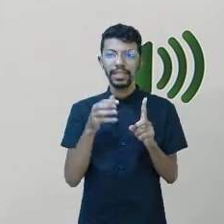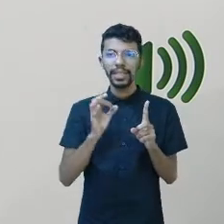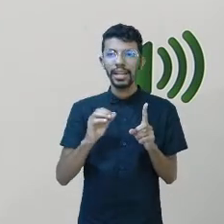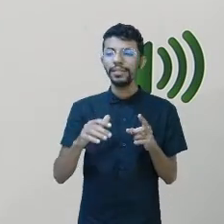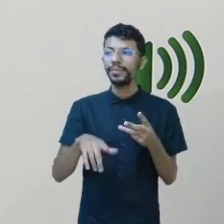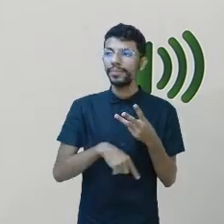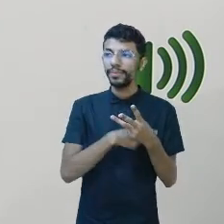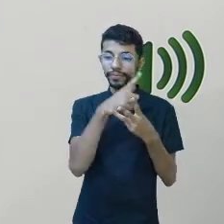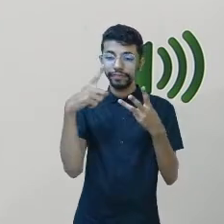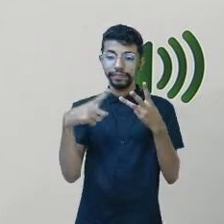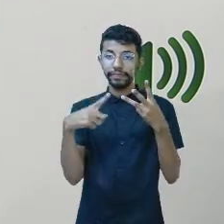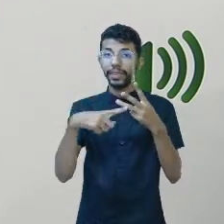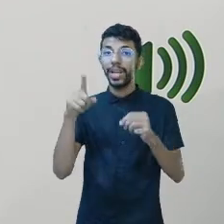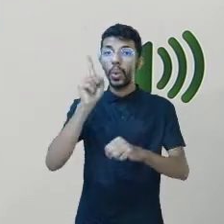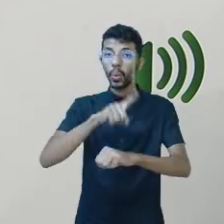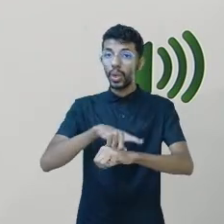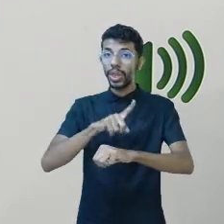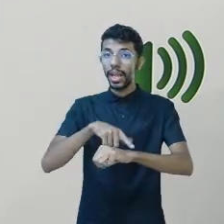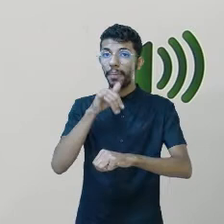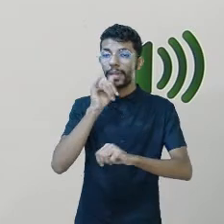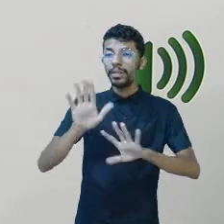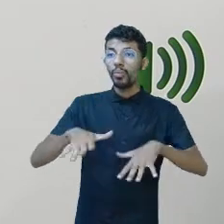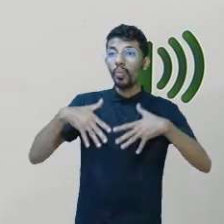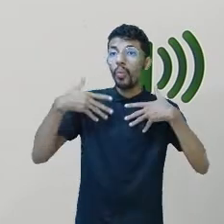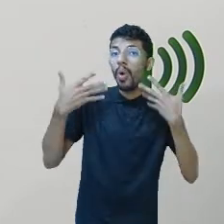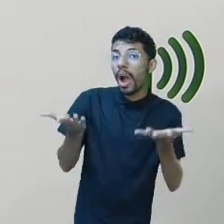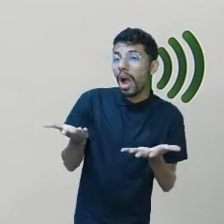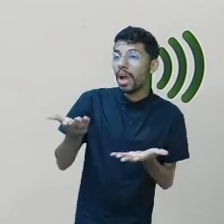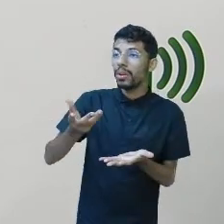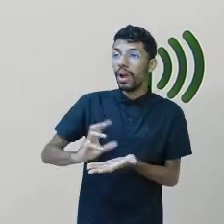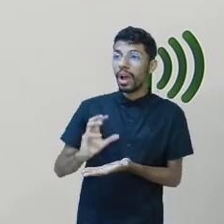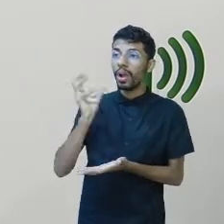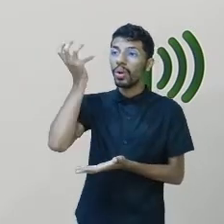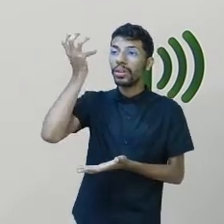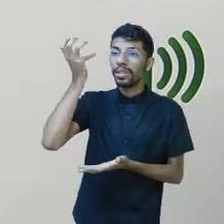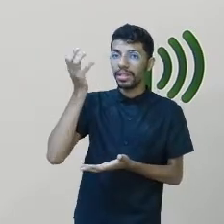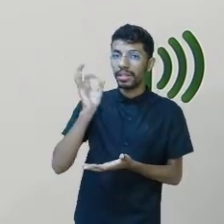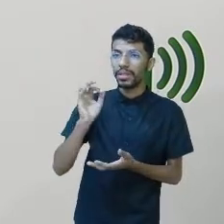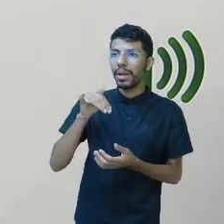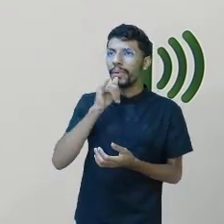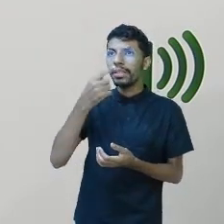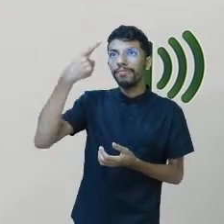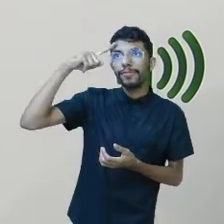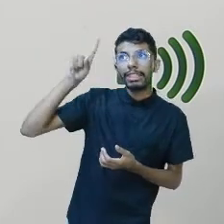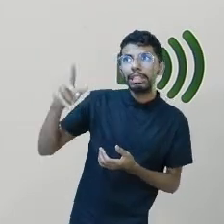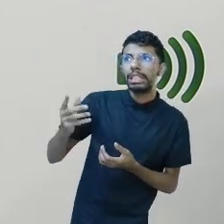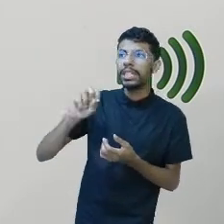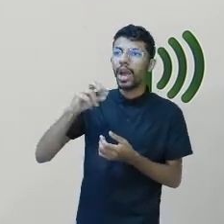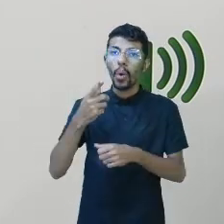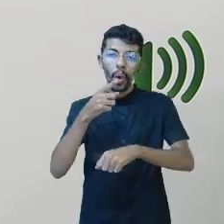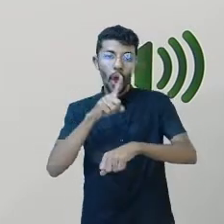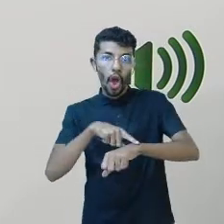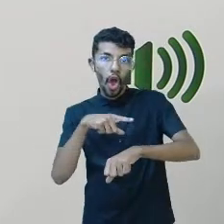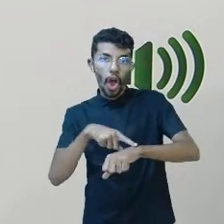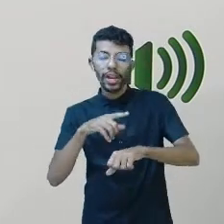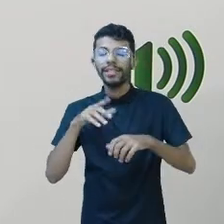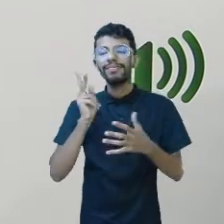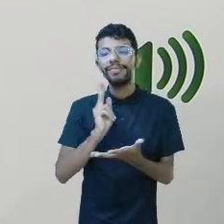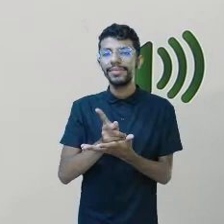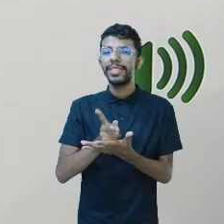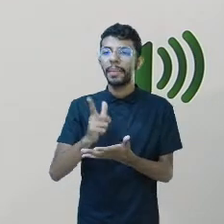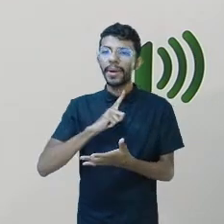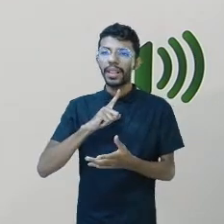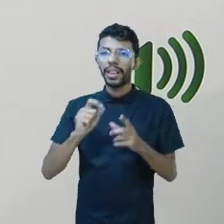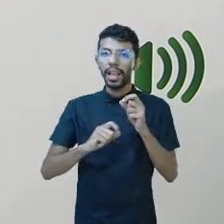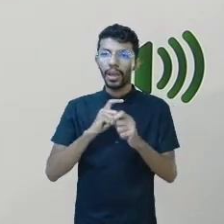sorrir. Tem também o tempo, quando aconteceu, ela foi em tal dia ou em tal hora, sempre geralmente tem